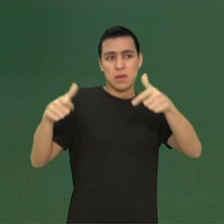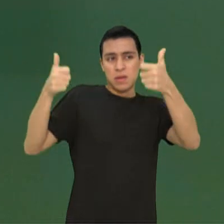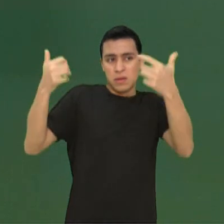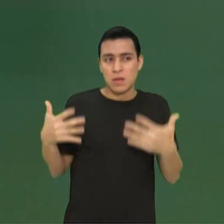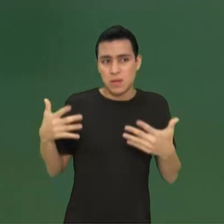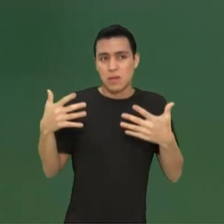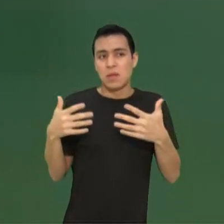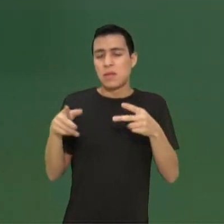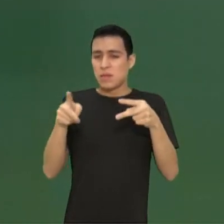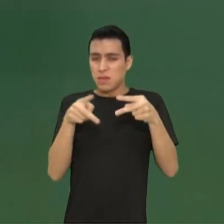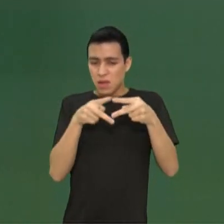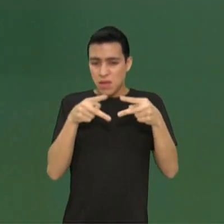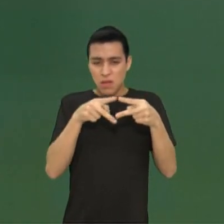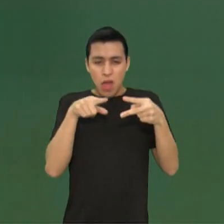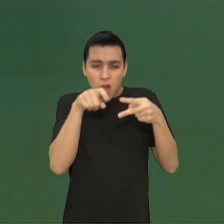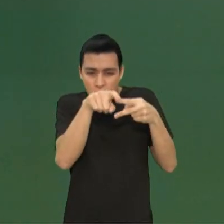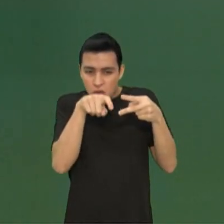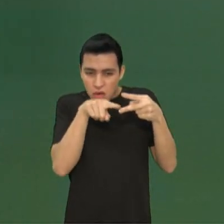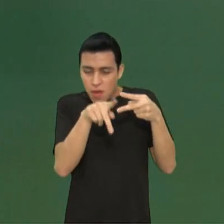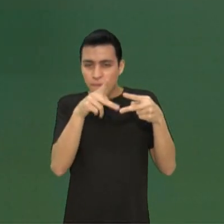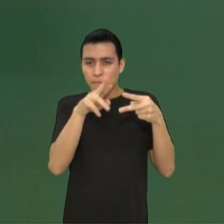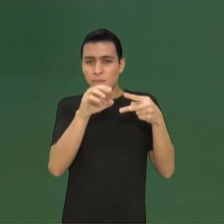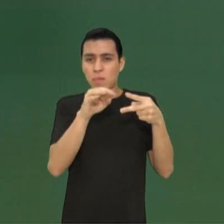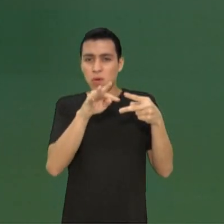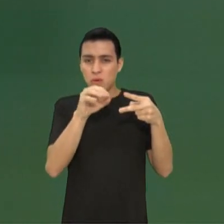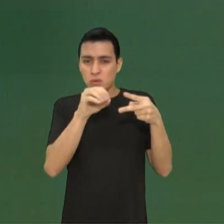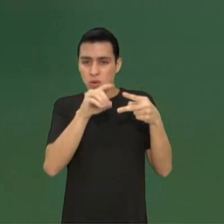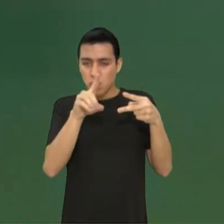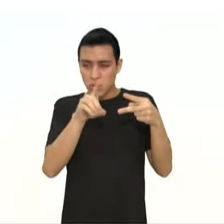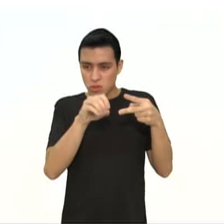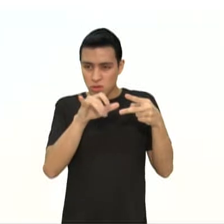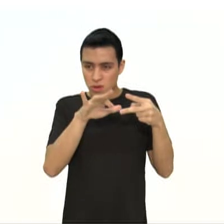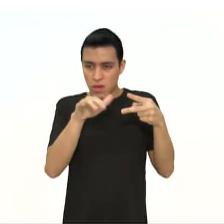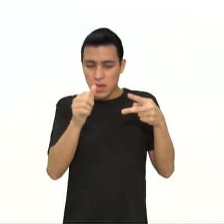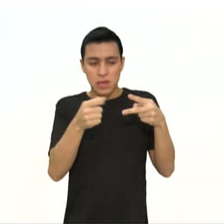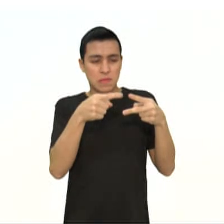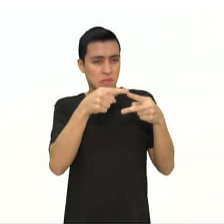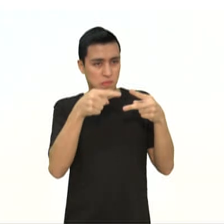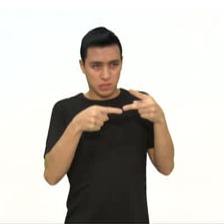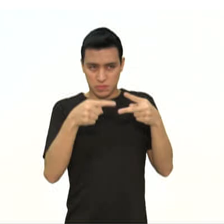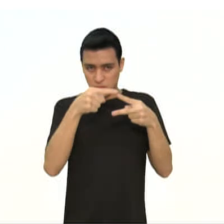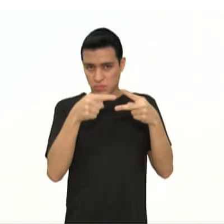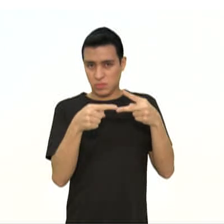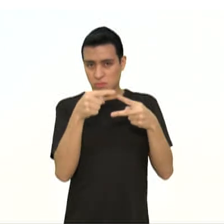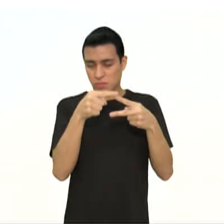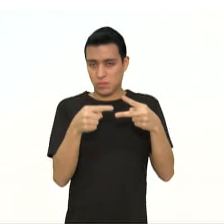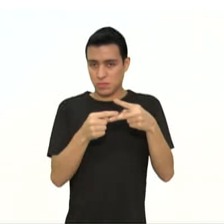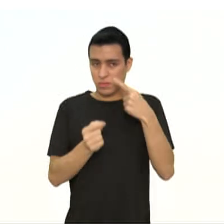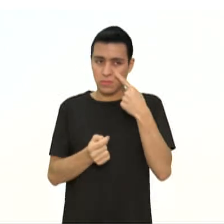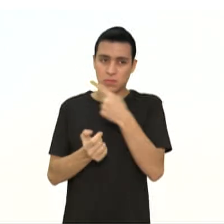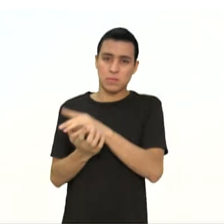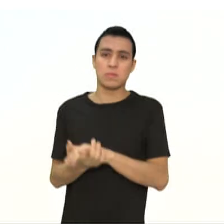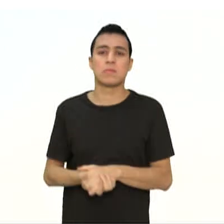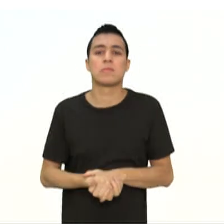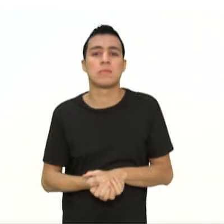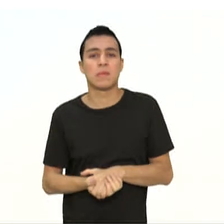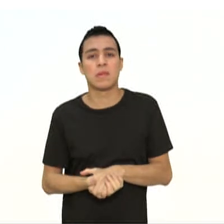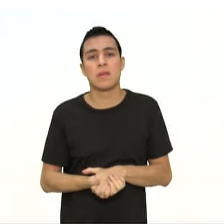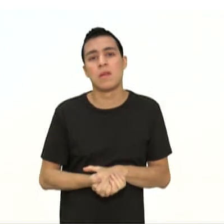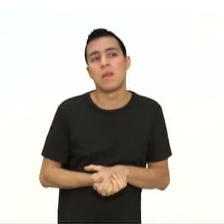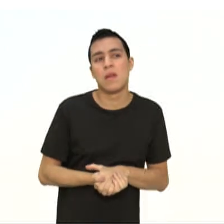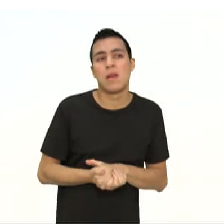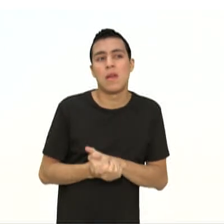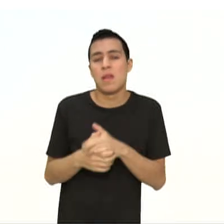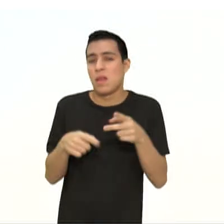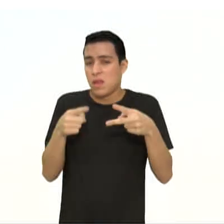2 parasitas protozoários, um a giardia, outro o trypanosoma.